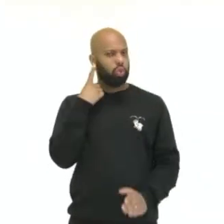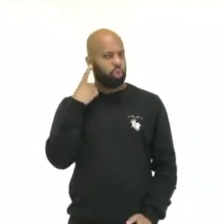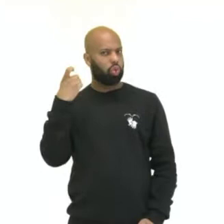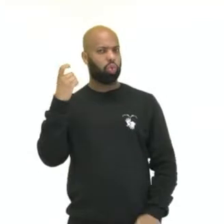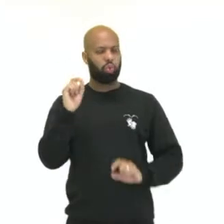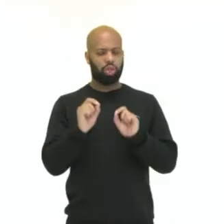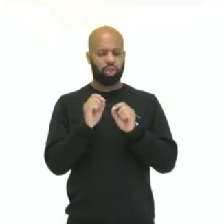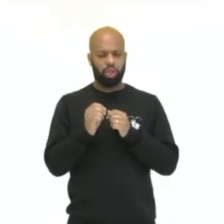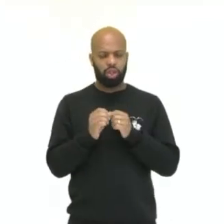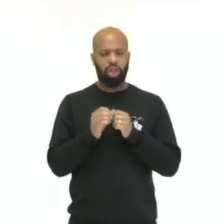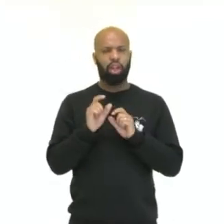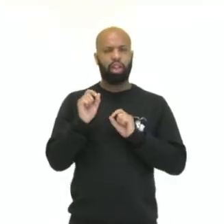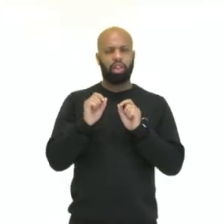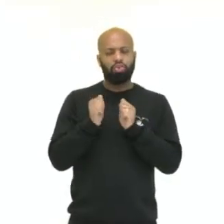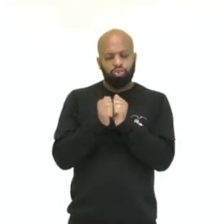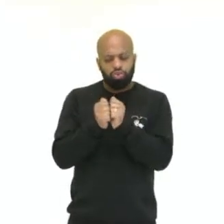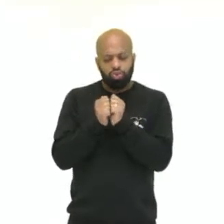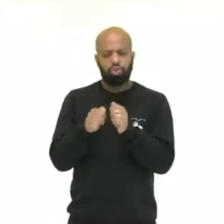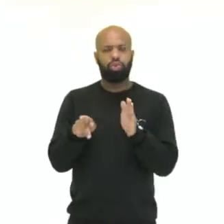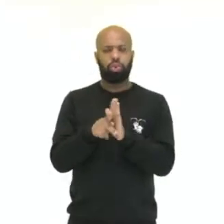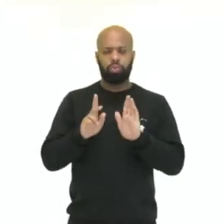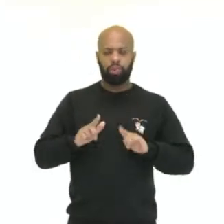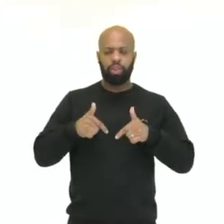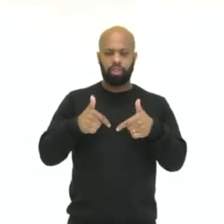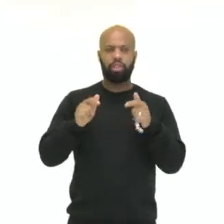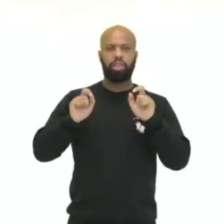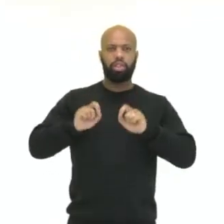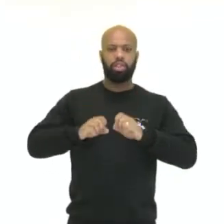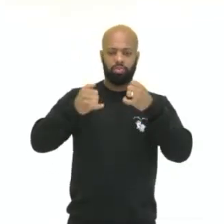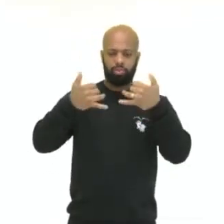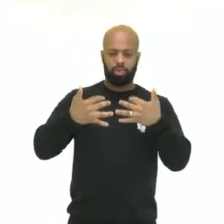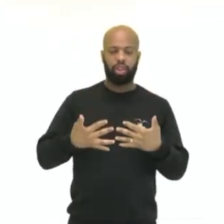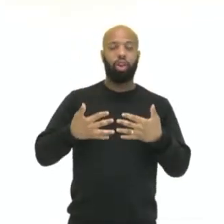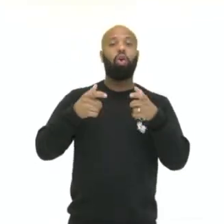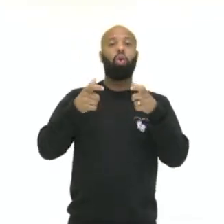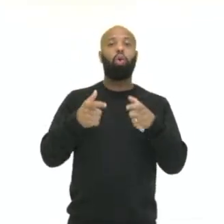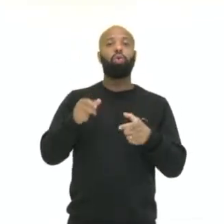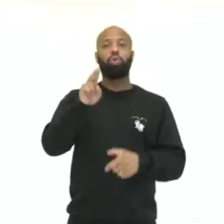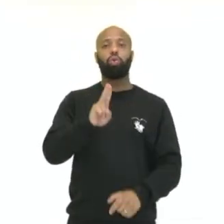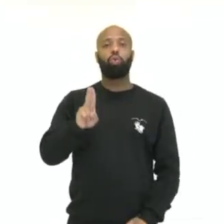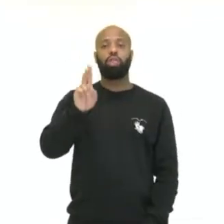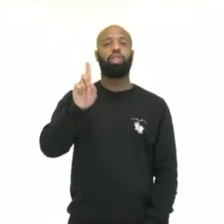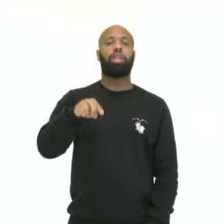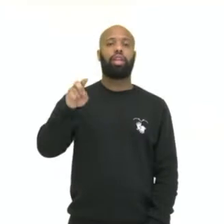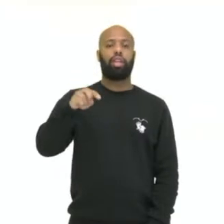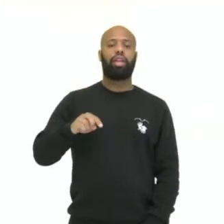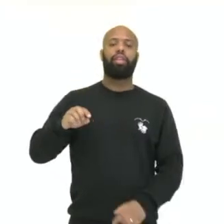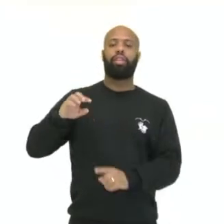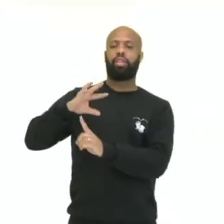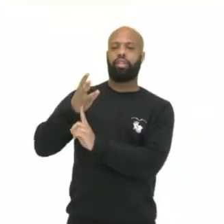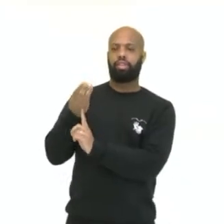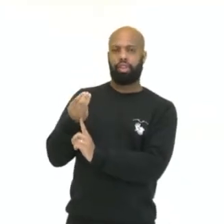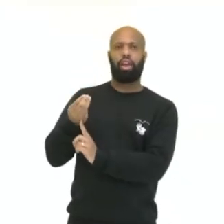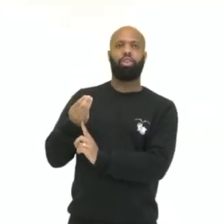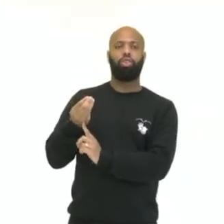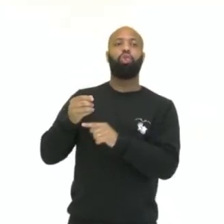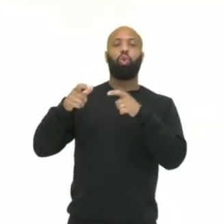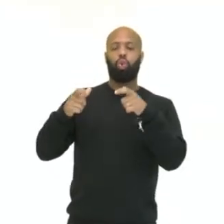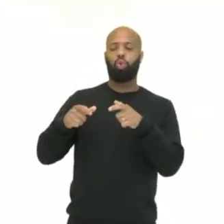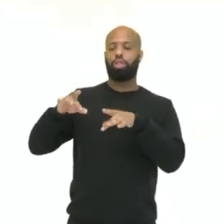a ação. Esta definição também pode ser usada no teatro, cinema, rádio, televisão e na